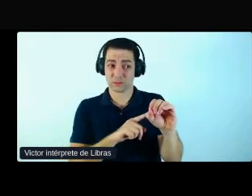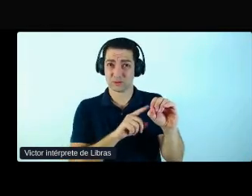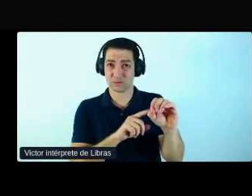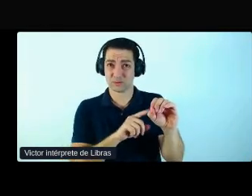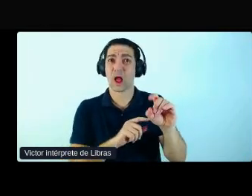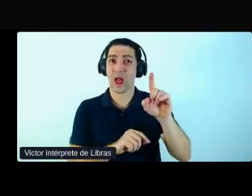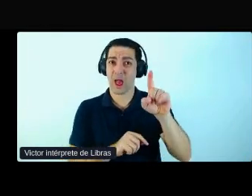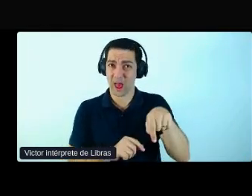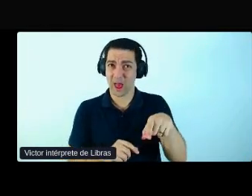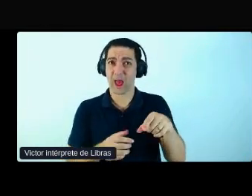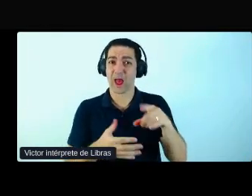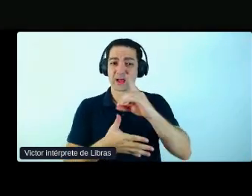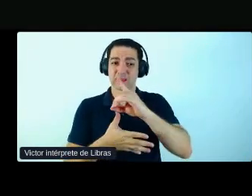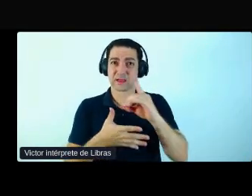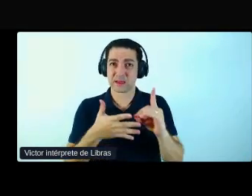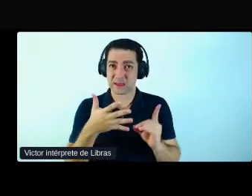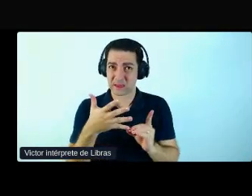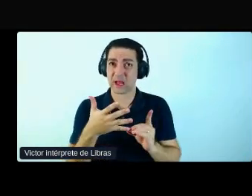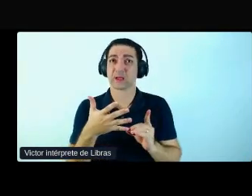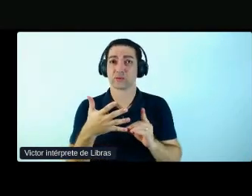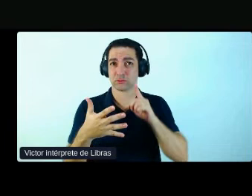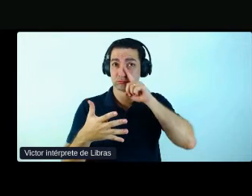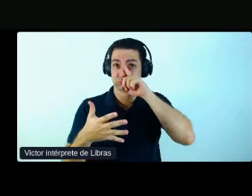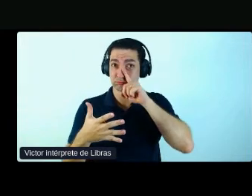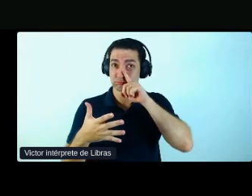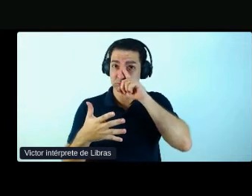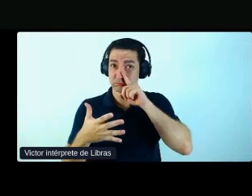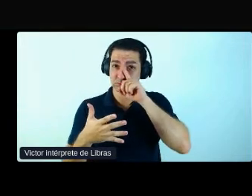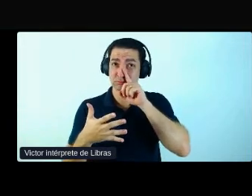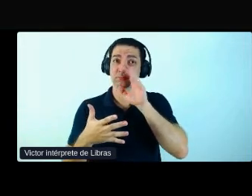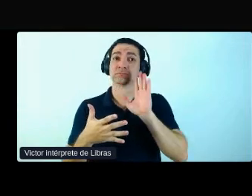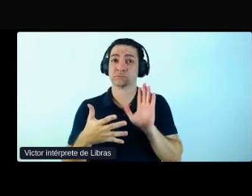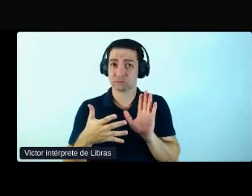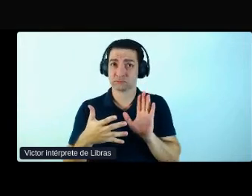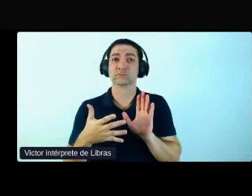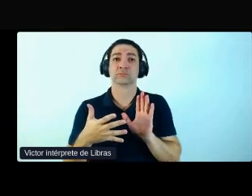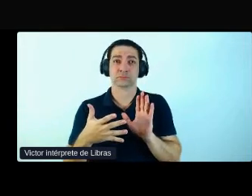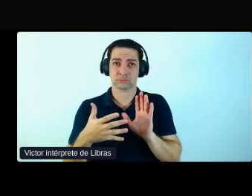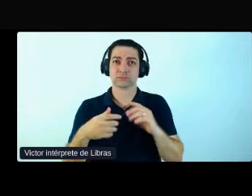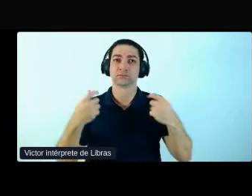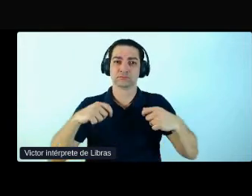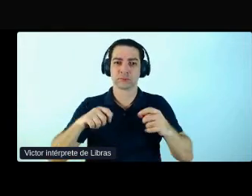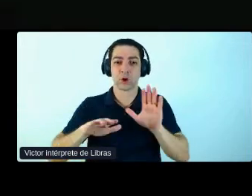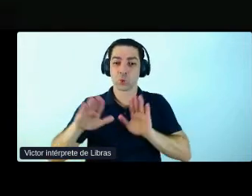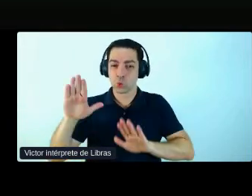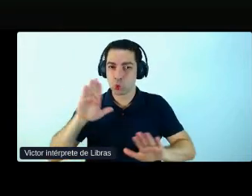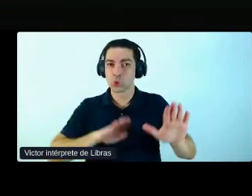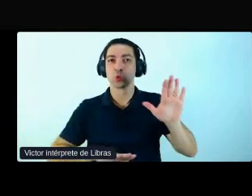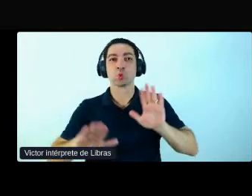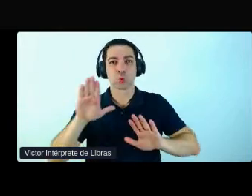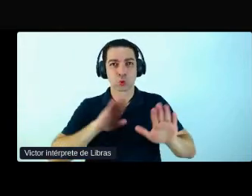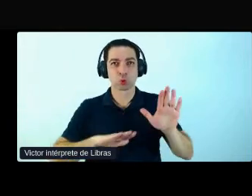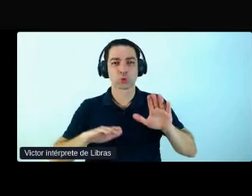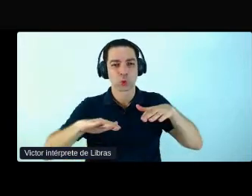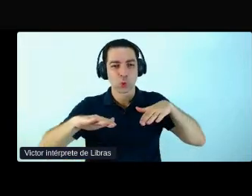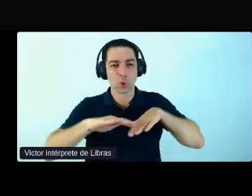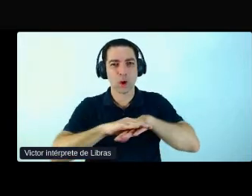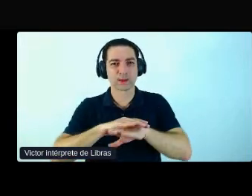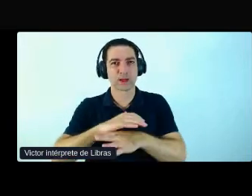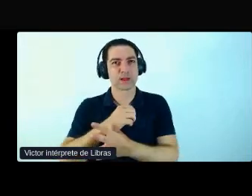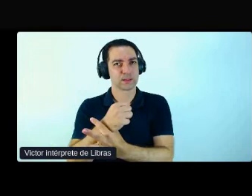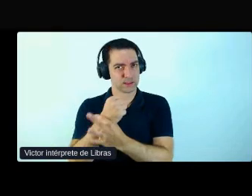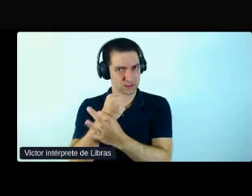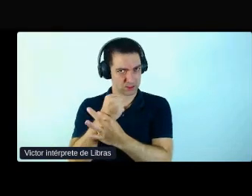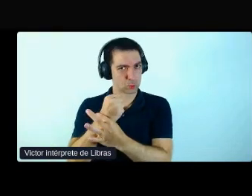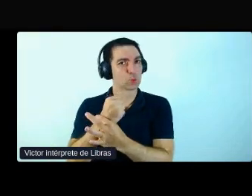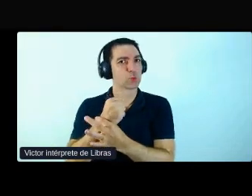para você, pode dar para o usuário também, tá? Questões de, né, informações e dados